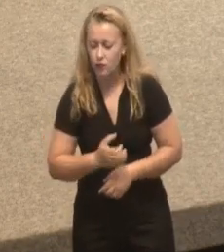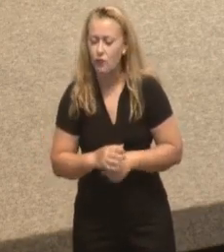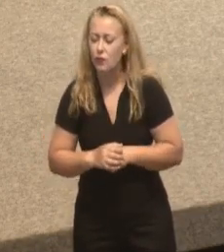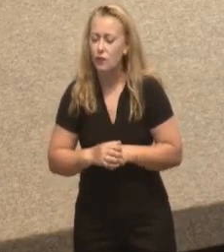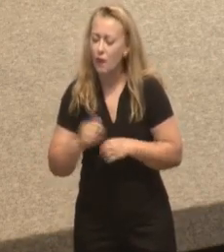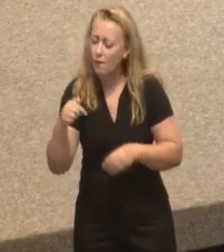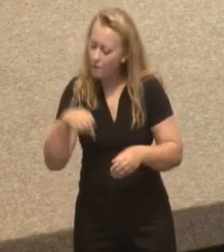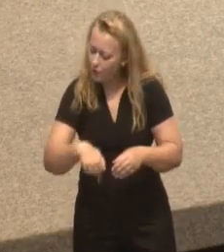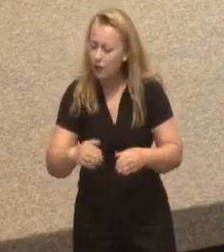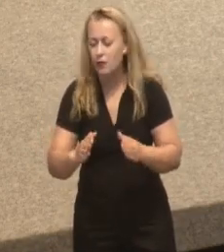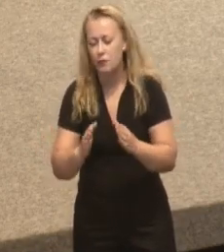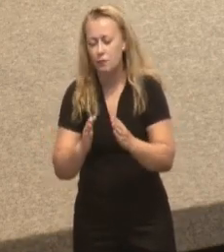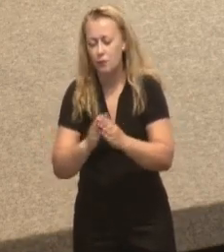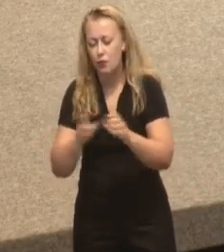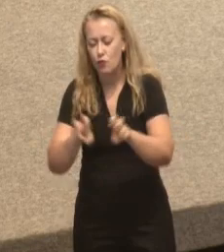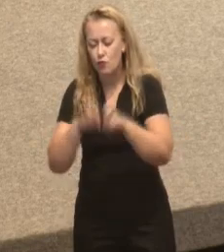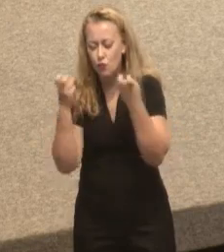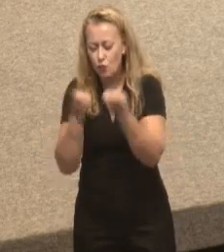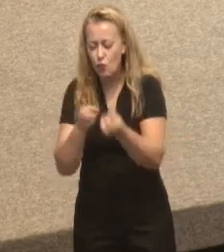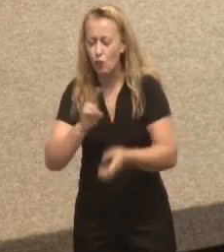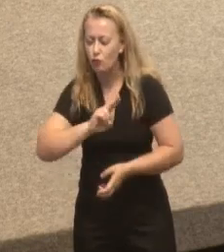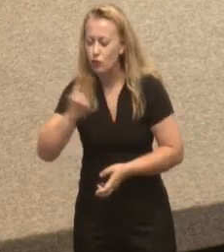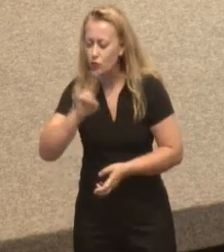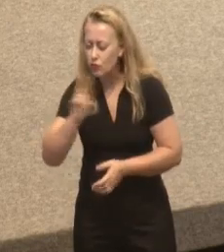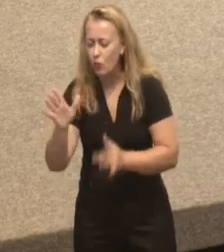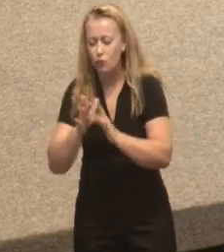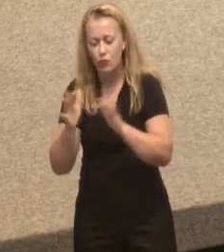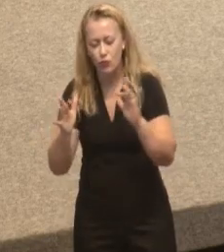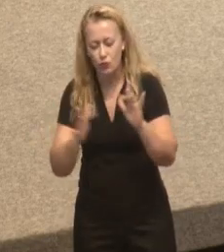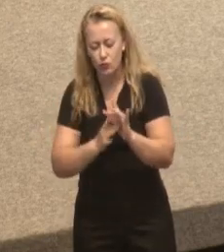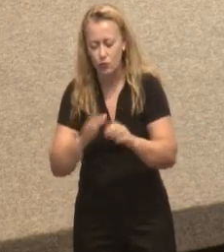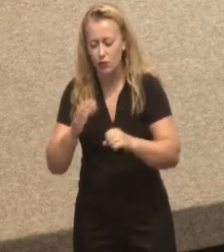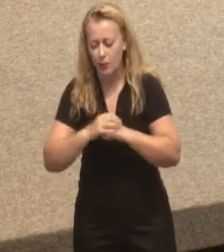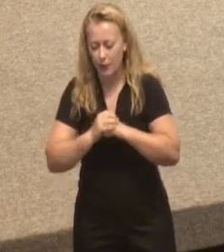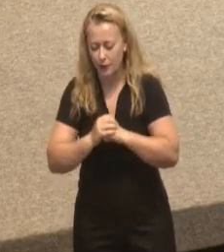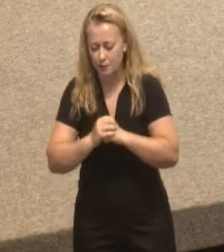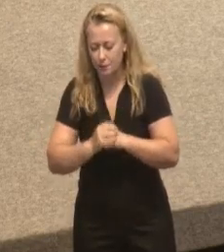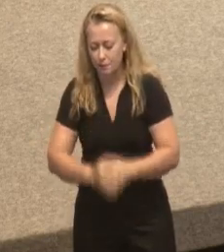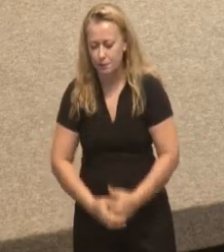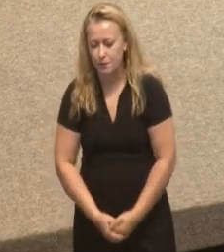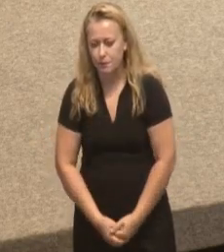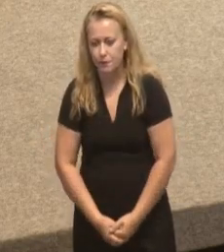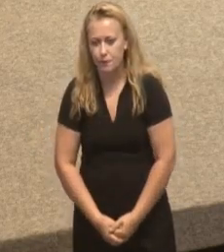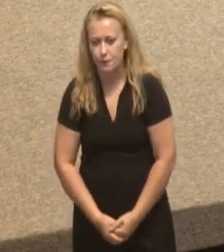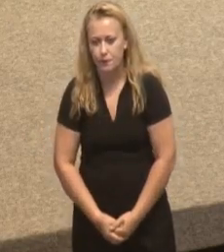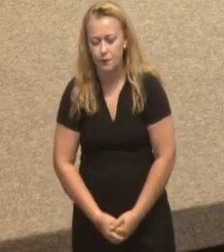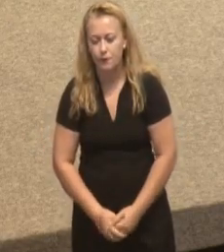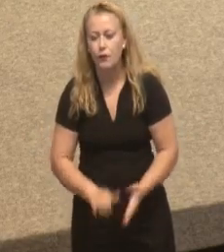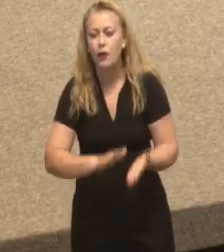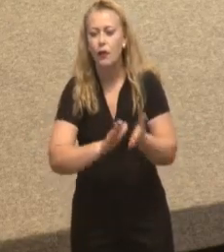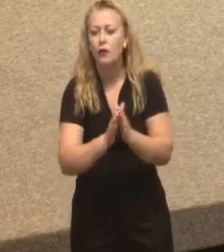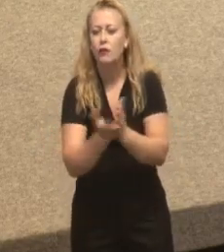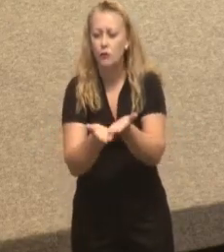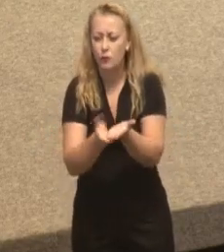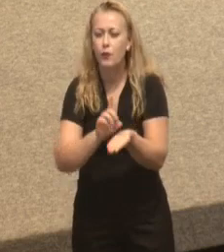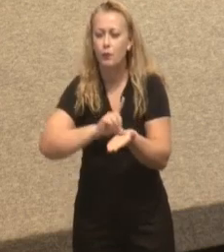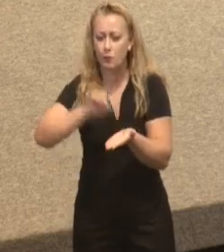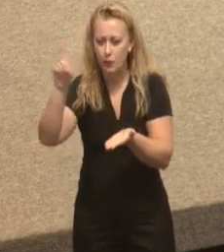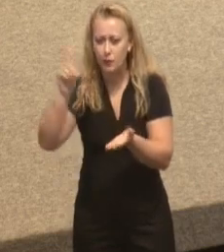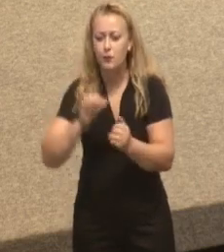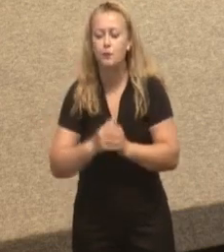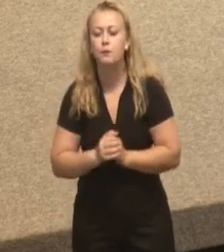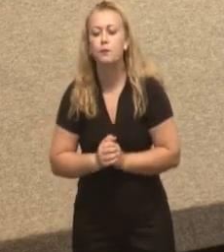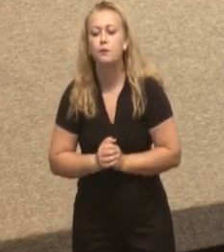ao Senhor e fazemos isto em nome de Jesus. Amém. A leitura bíblica, o recitativo